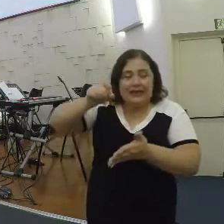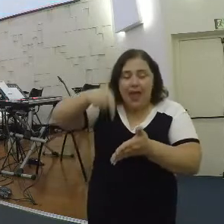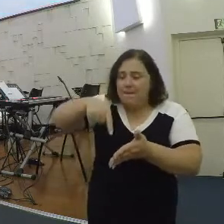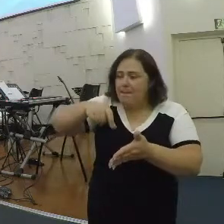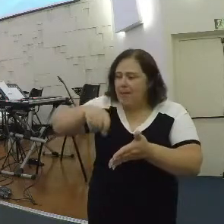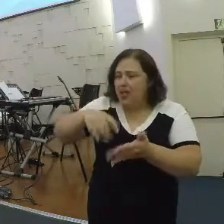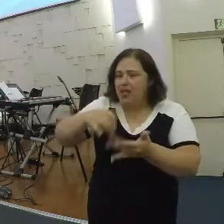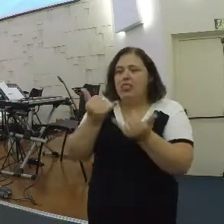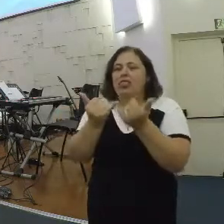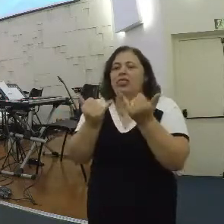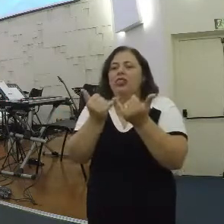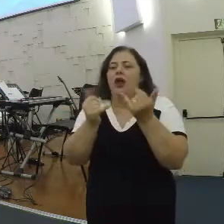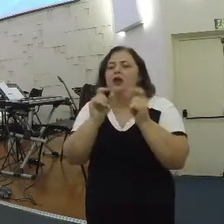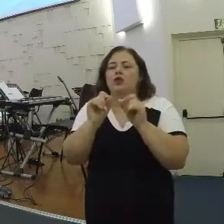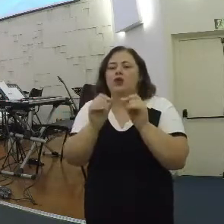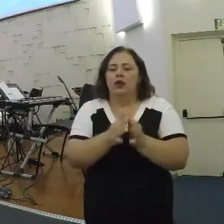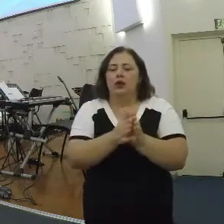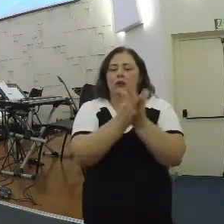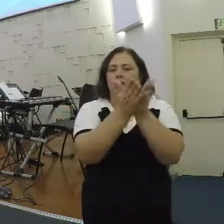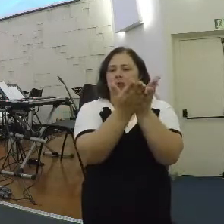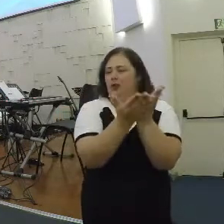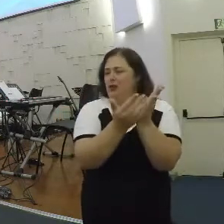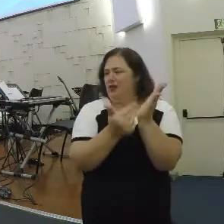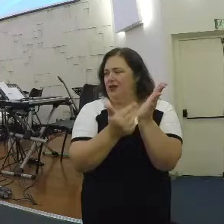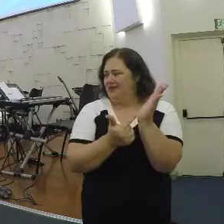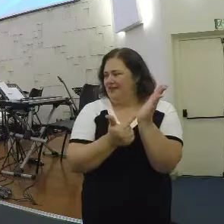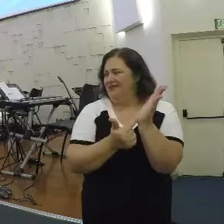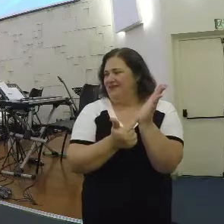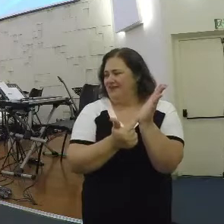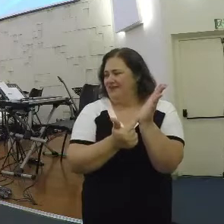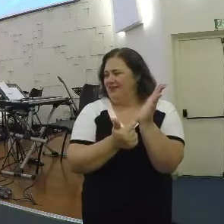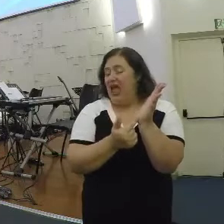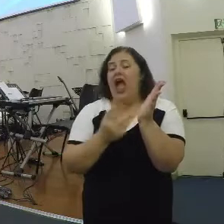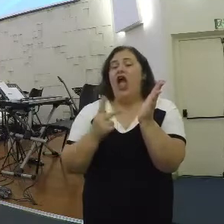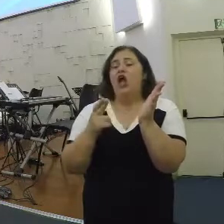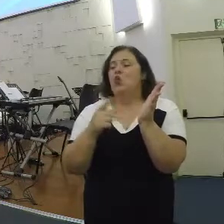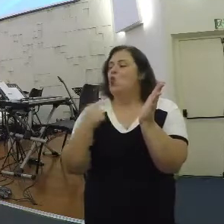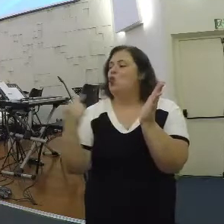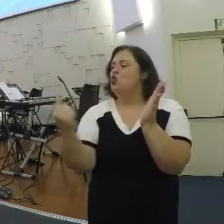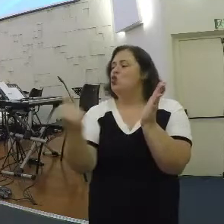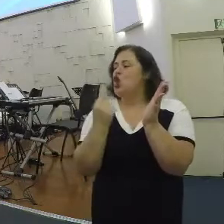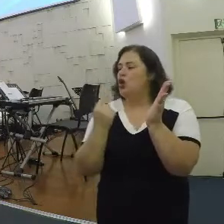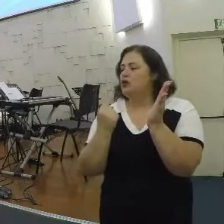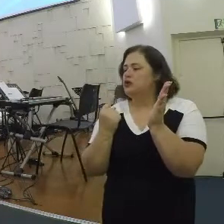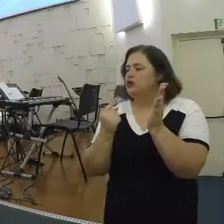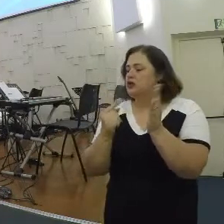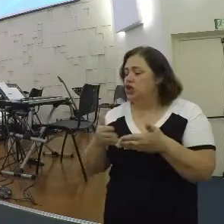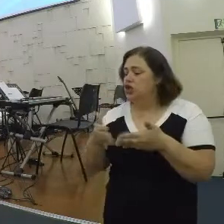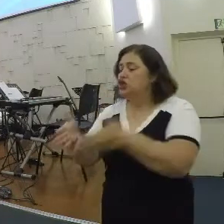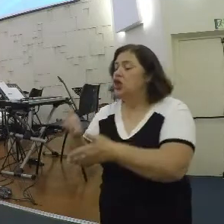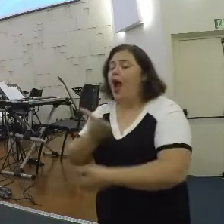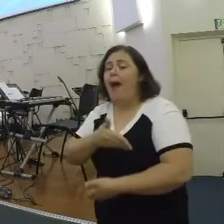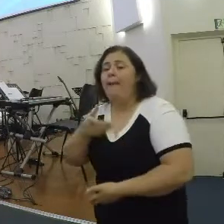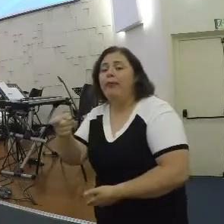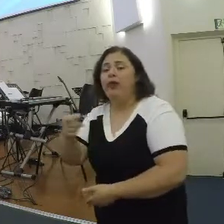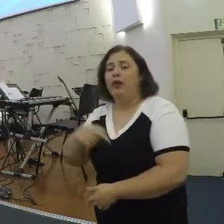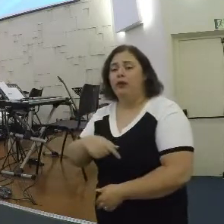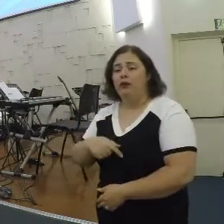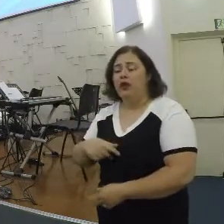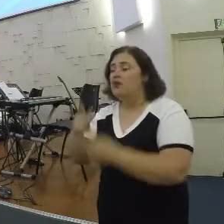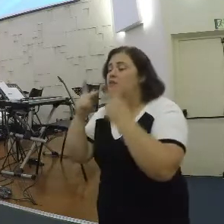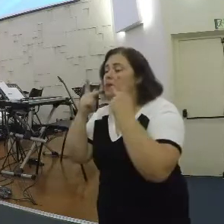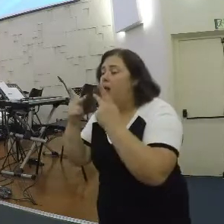Deus, lançando a palavra de Deus em solos que são corações. A palavra do Senhor